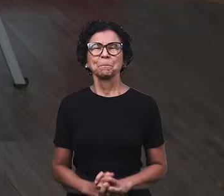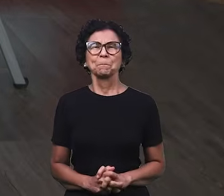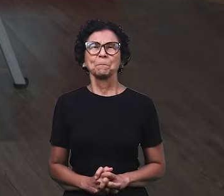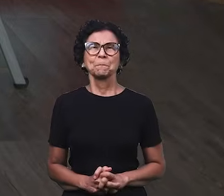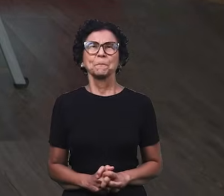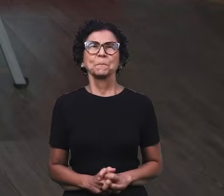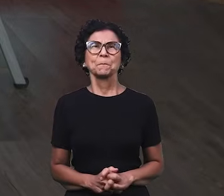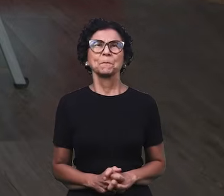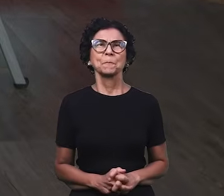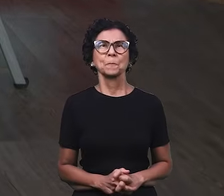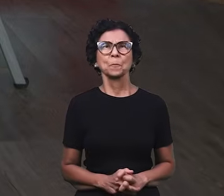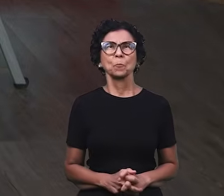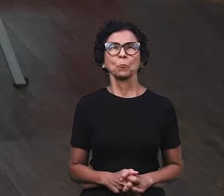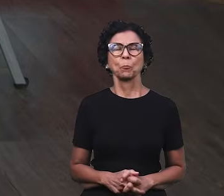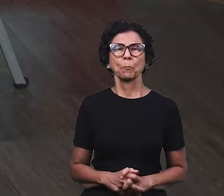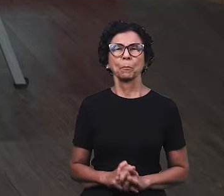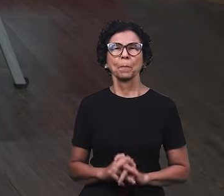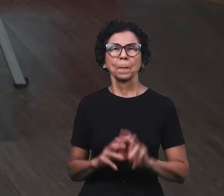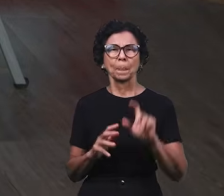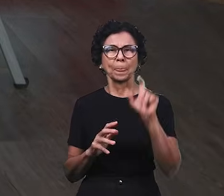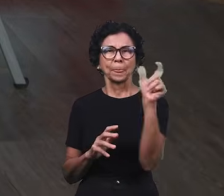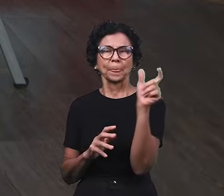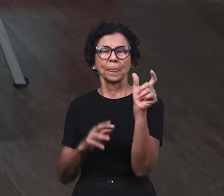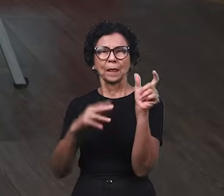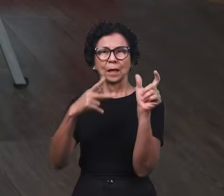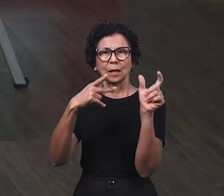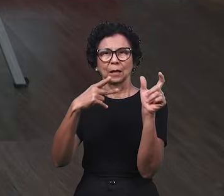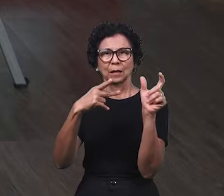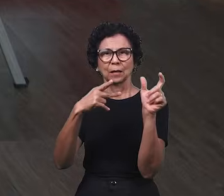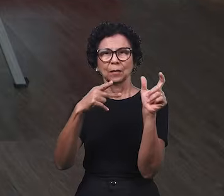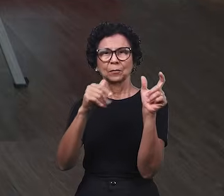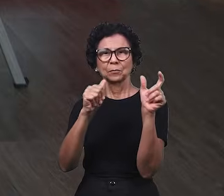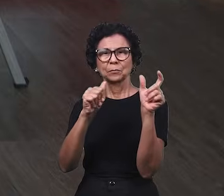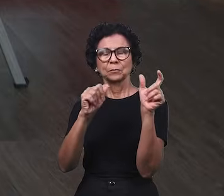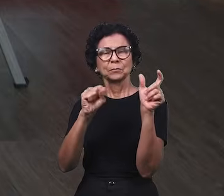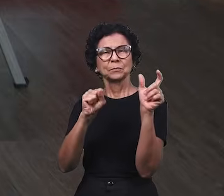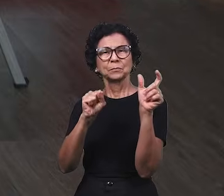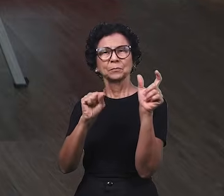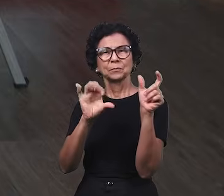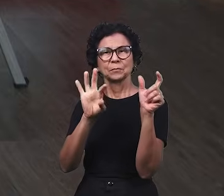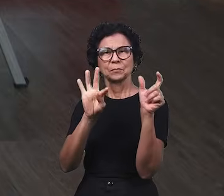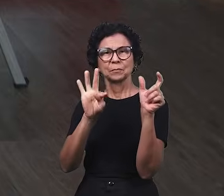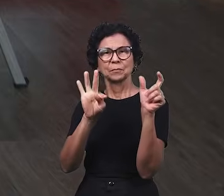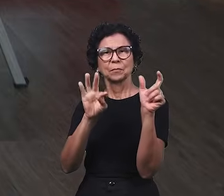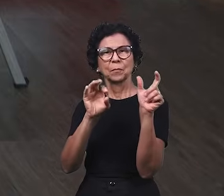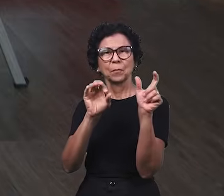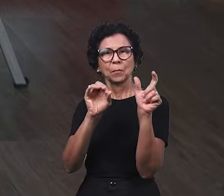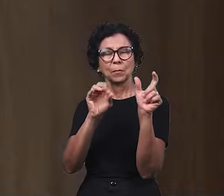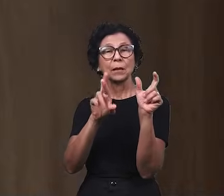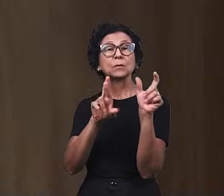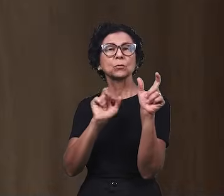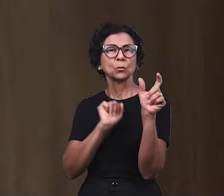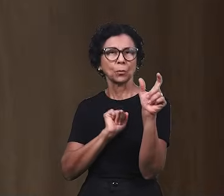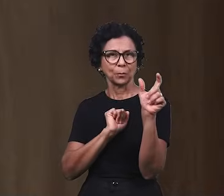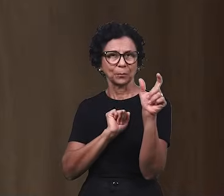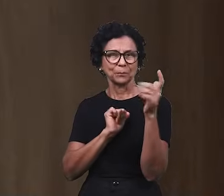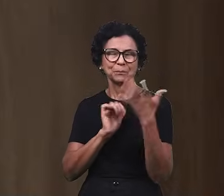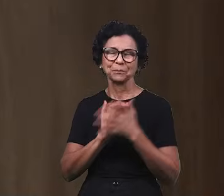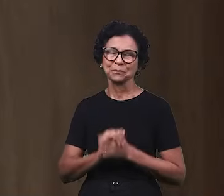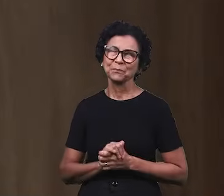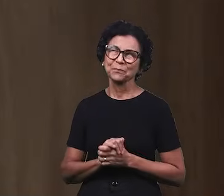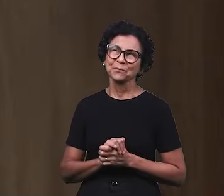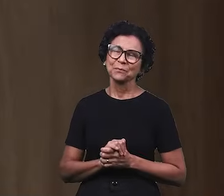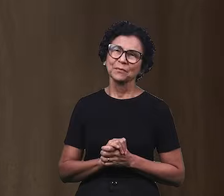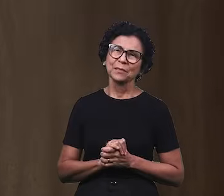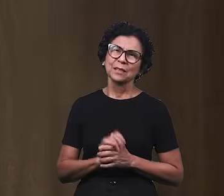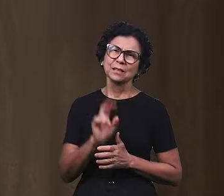falar. A palavra pastor, né, o Senhor sempre honrou muito esse termo, né? Ó